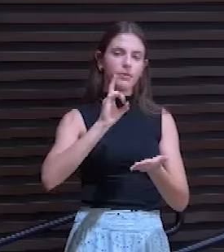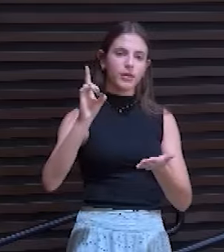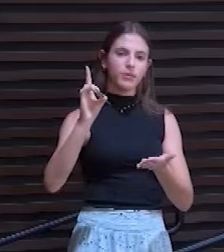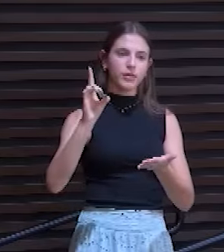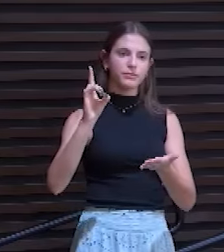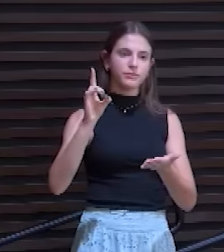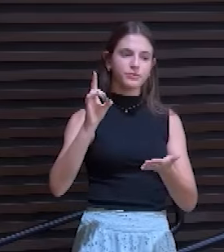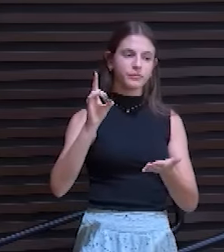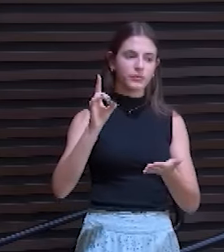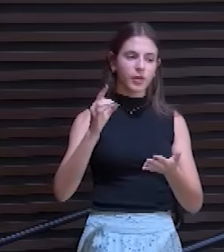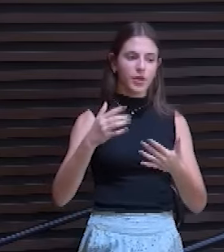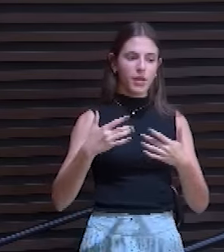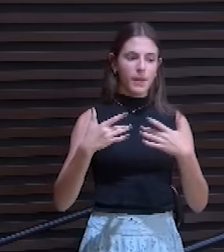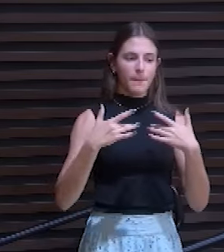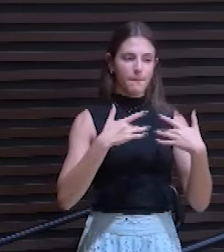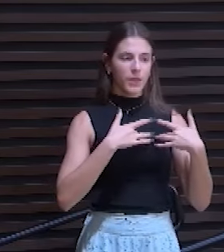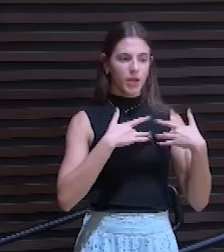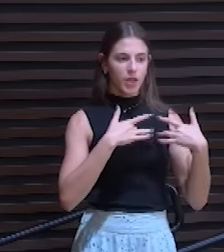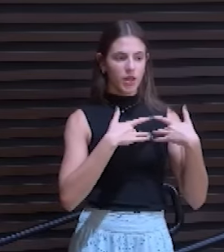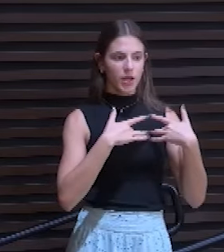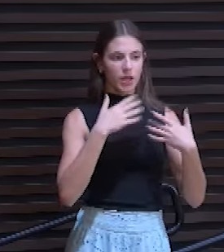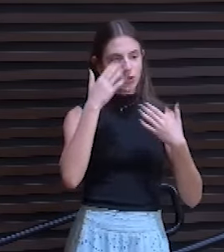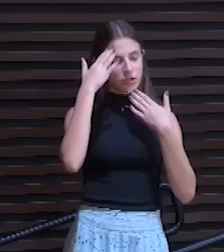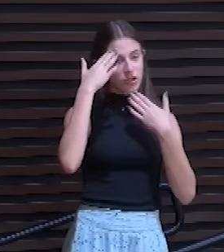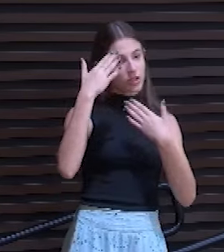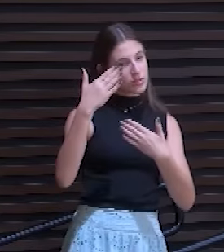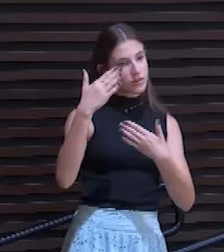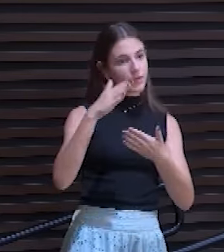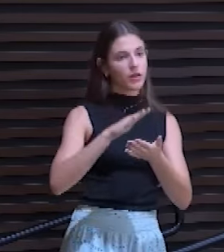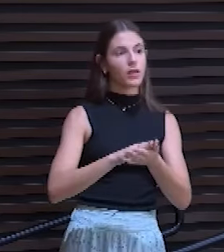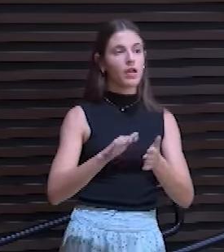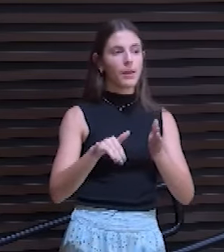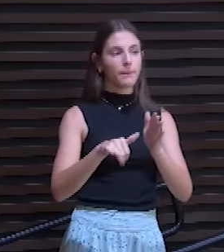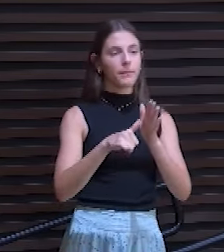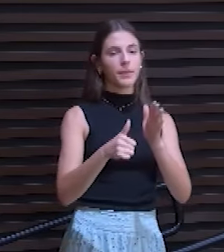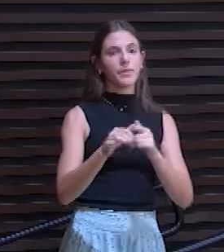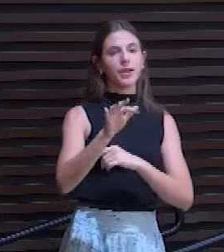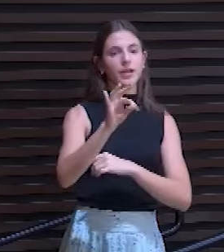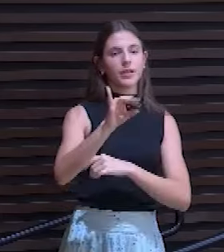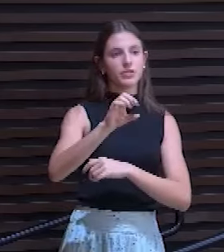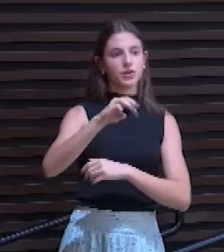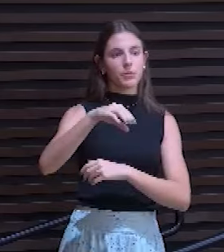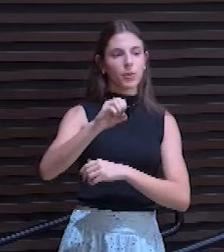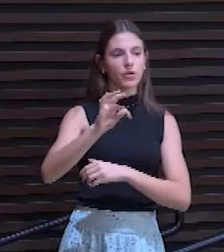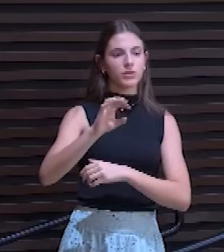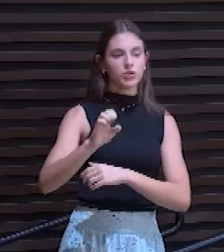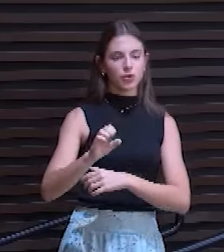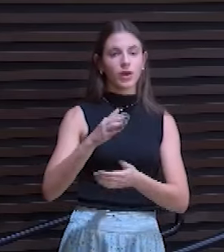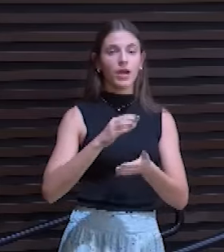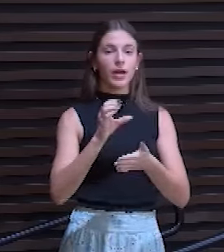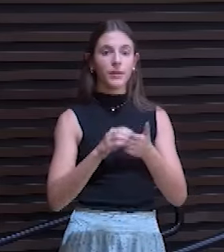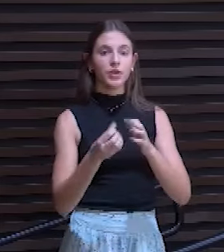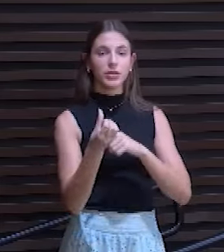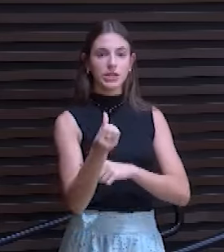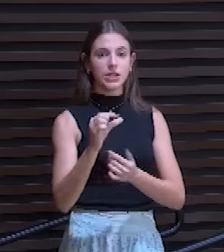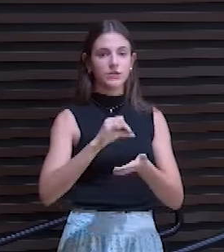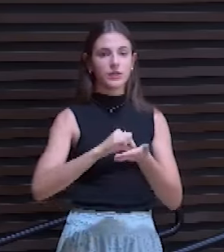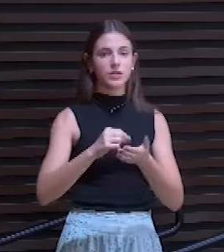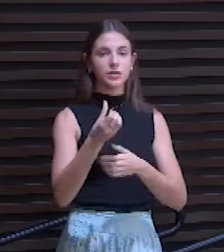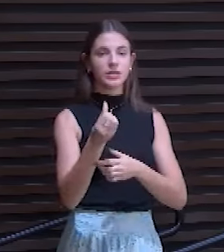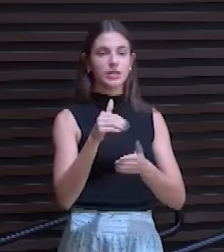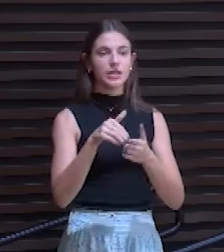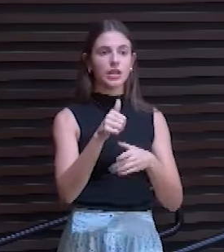Piedade com contentamento. 1 Timóteo 6, de 6 a 12. Esse texto, para mim, é um dos textos